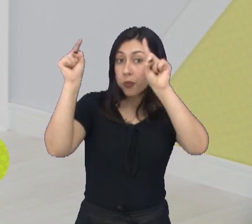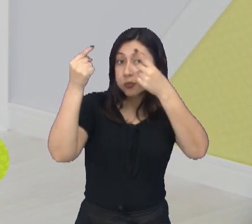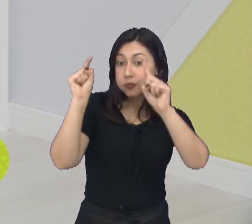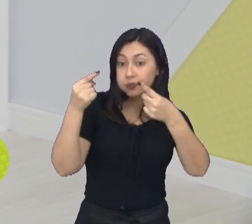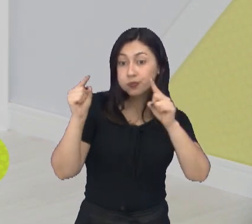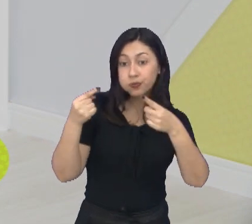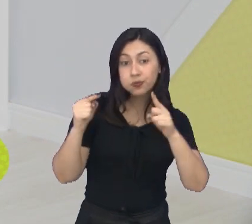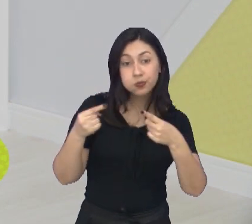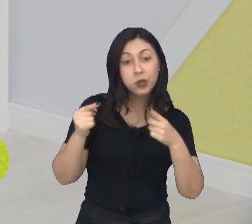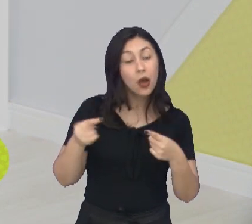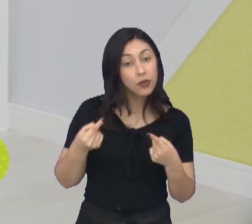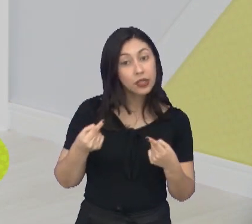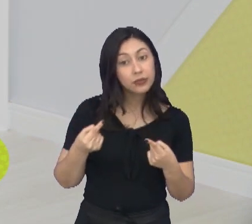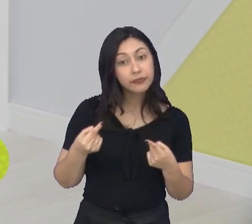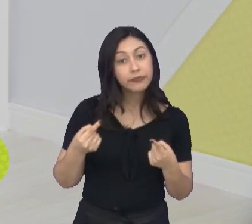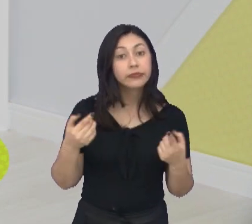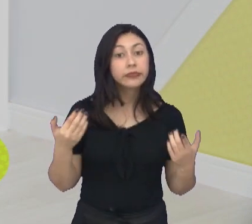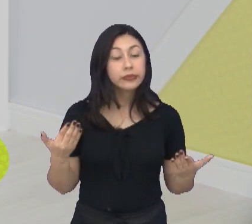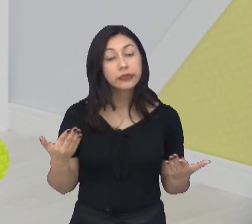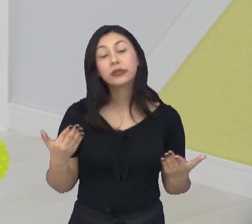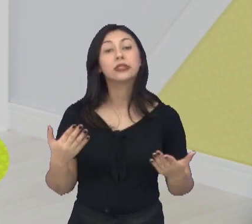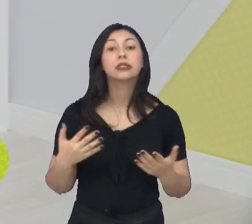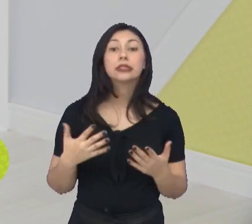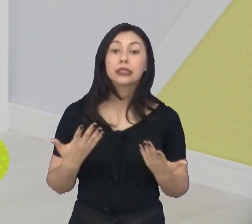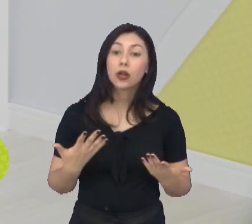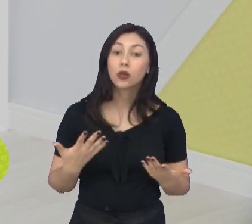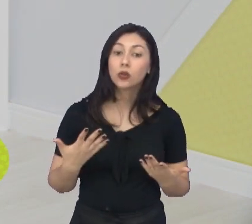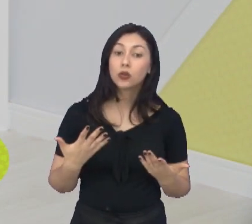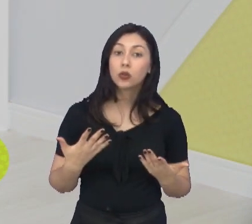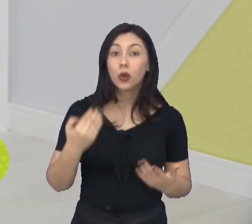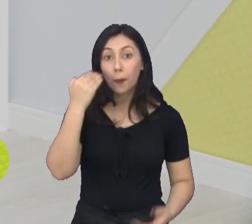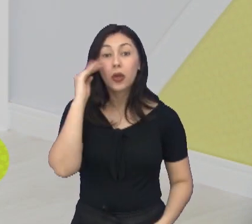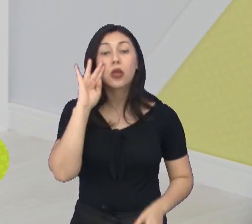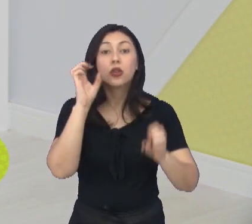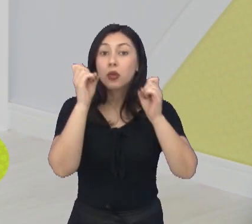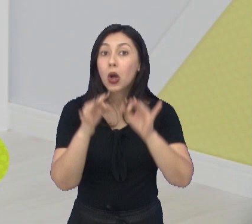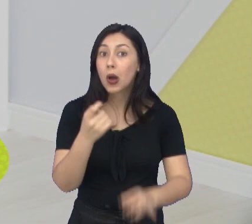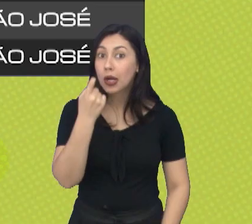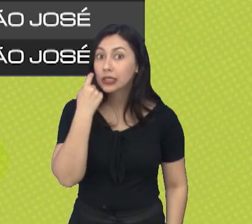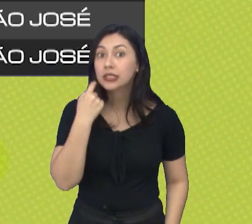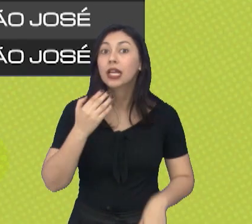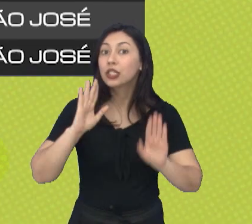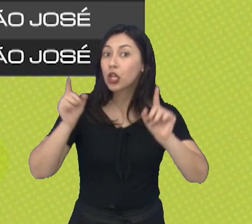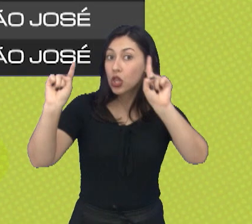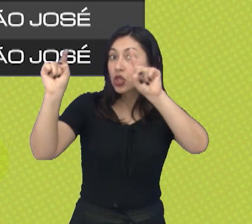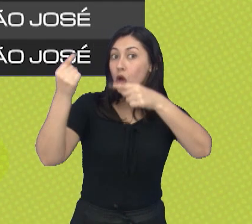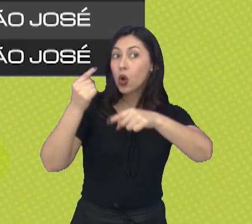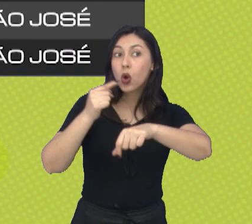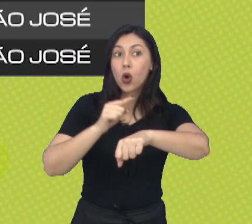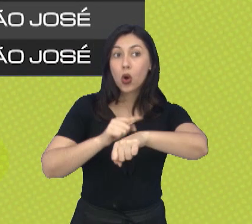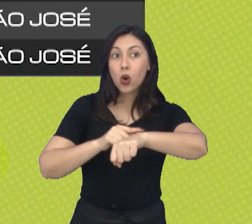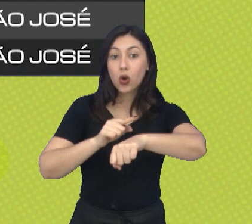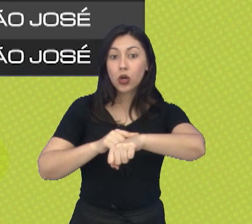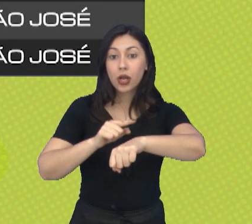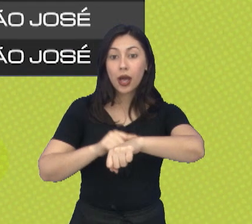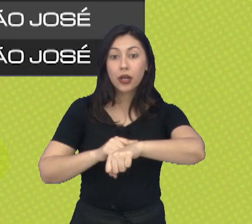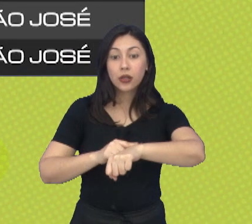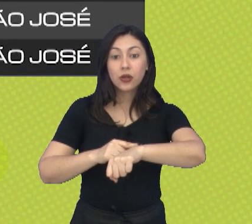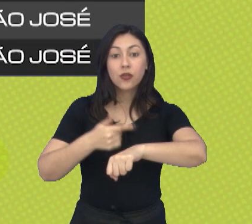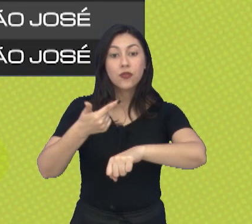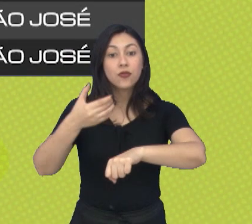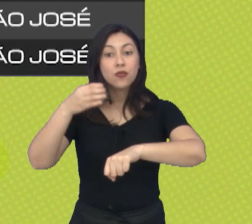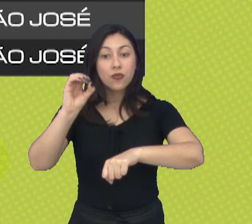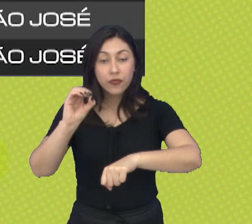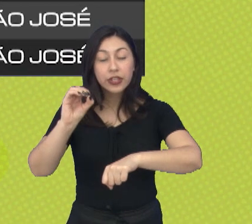José, a campanha do São José, só tem um jogo obviamente realizado, como o Brunão disse, sexta-feira já tem jogo, 18h30 no ginásio da ADC Embraer, hein? Esse